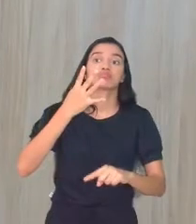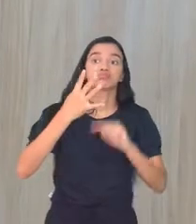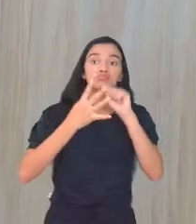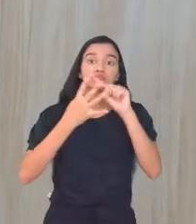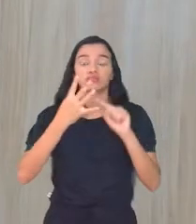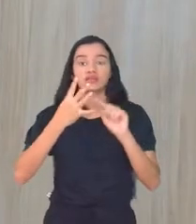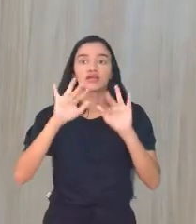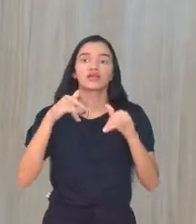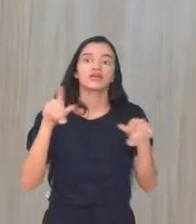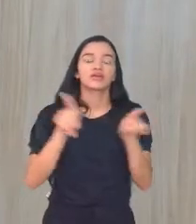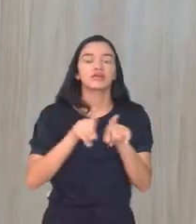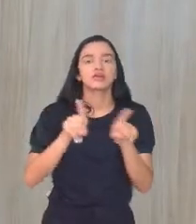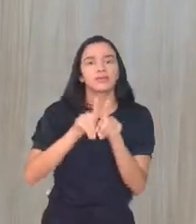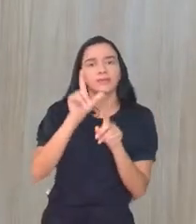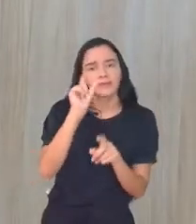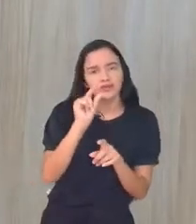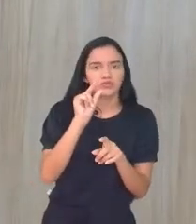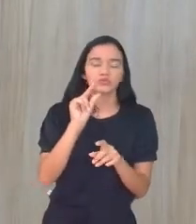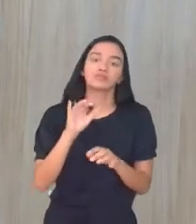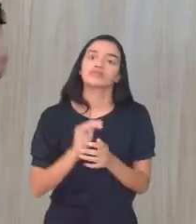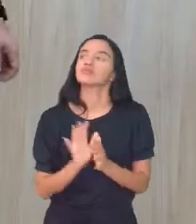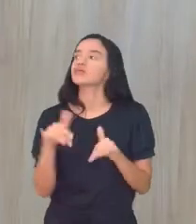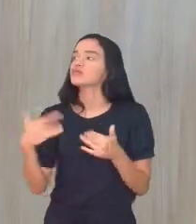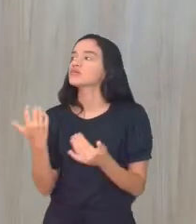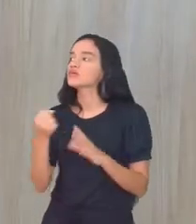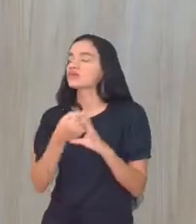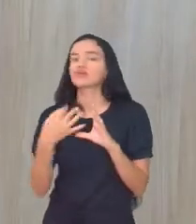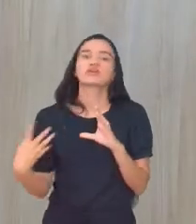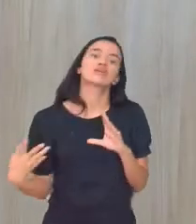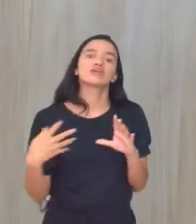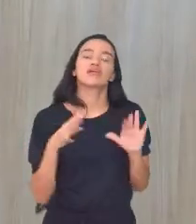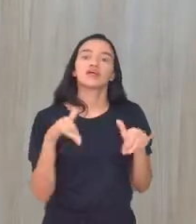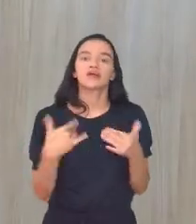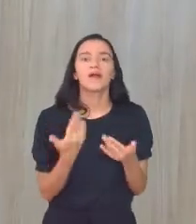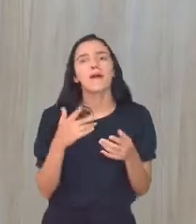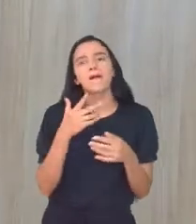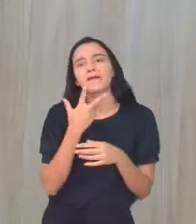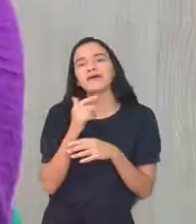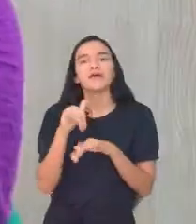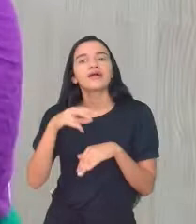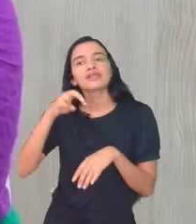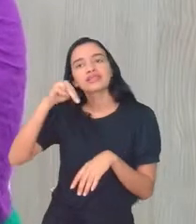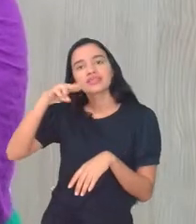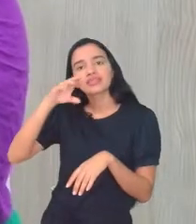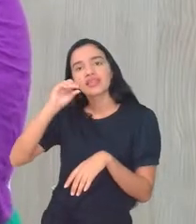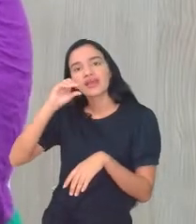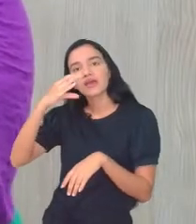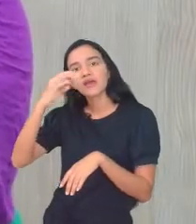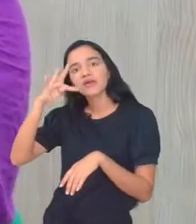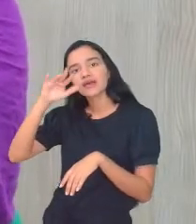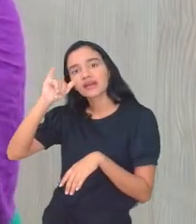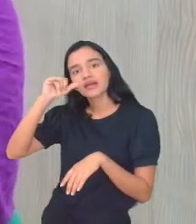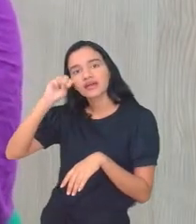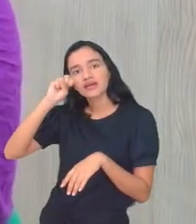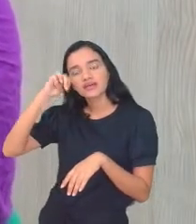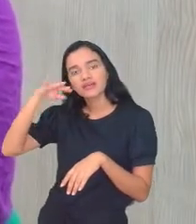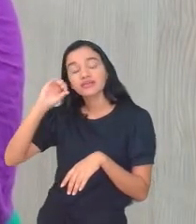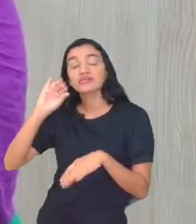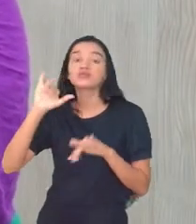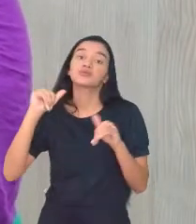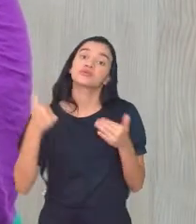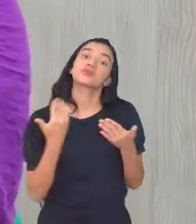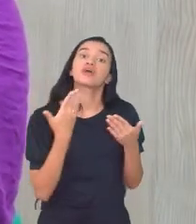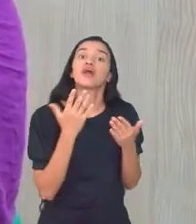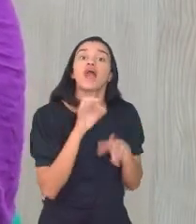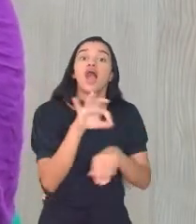pavilhões maiores e desse menorzinho aqui. Uma das características do estilo neoclássico. Exatamente. Né? E, na verdade, o neoclassicismo, a